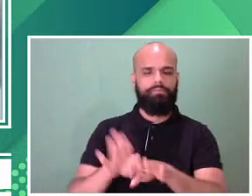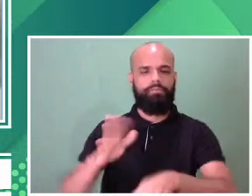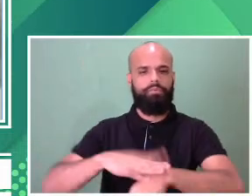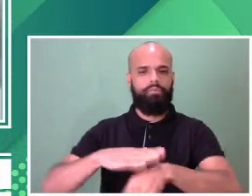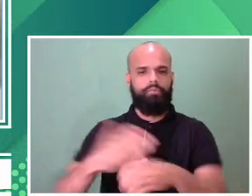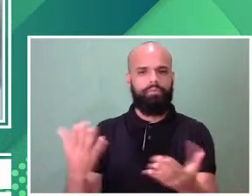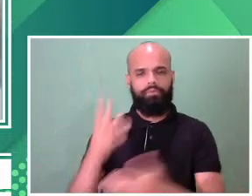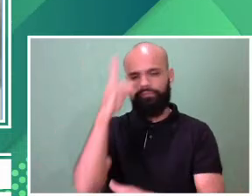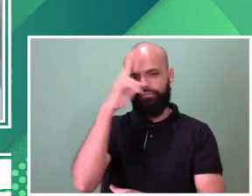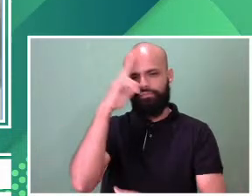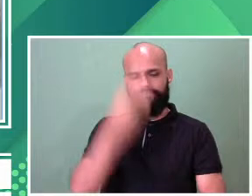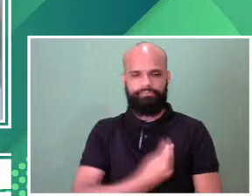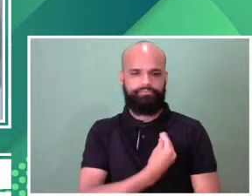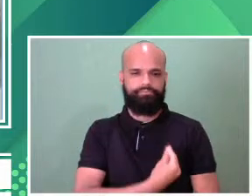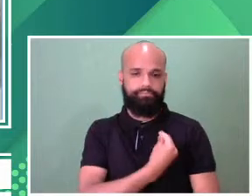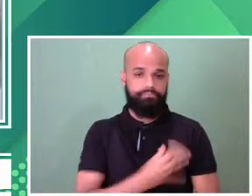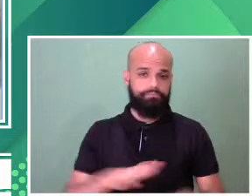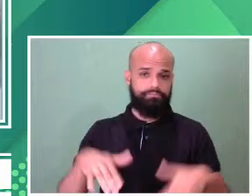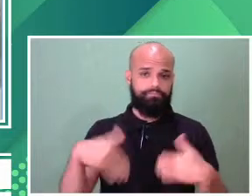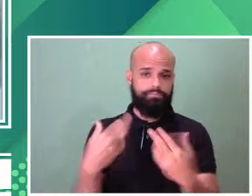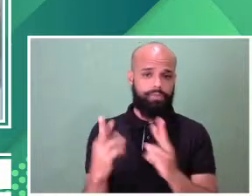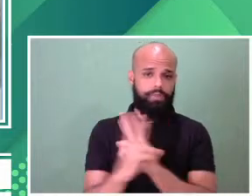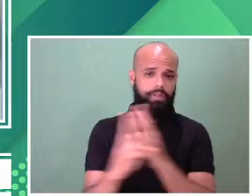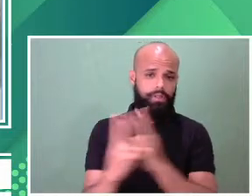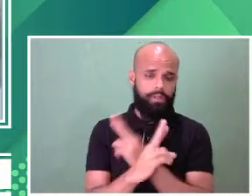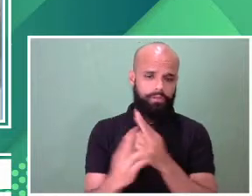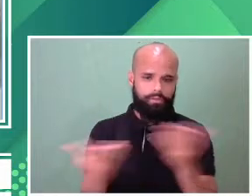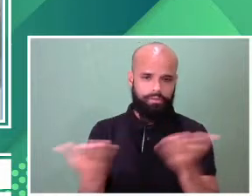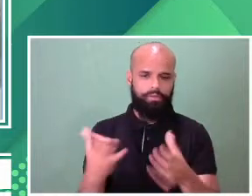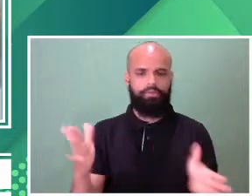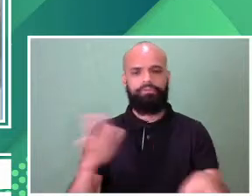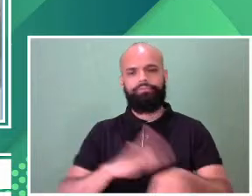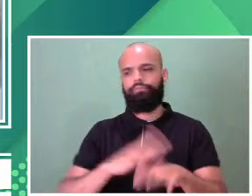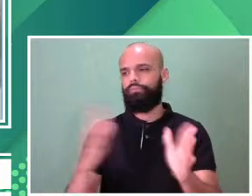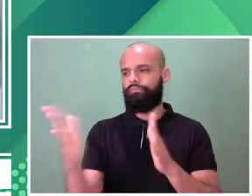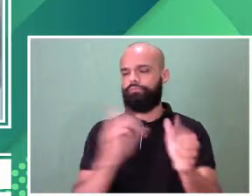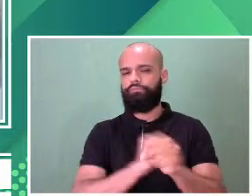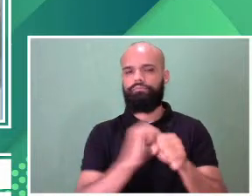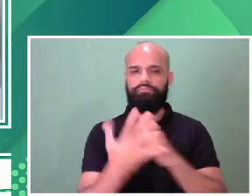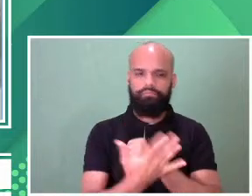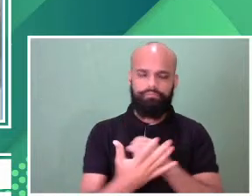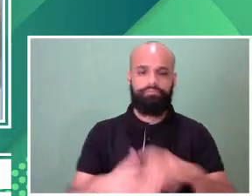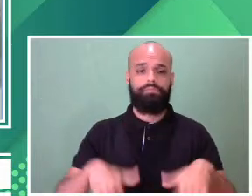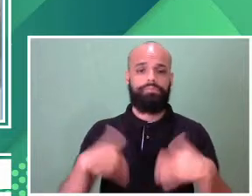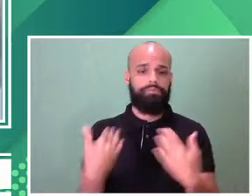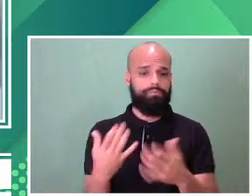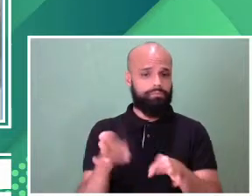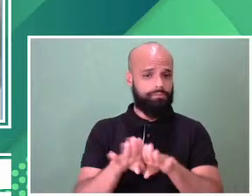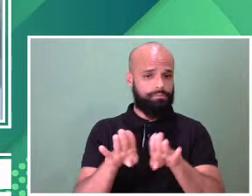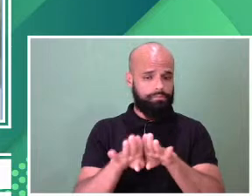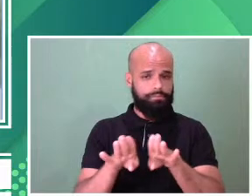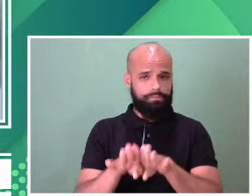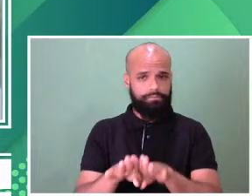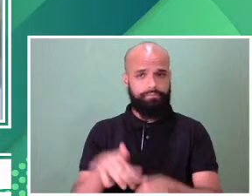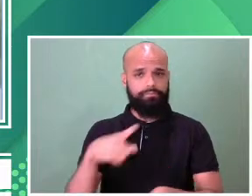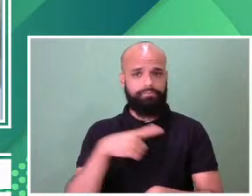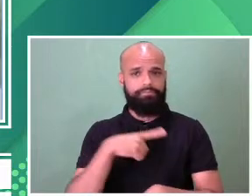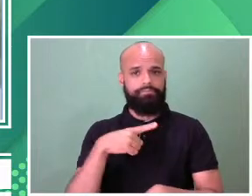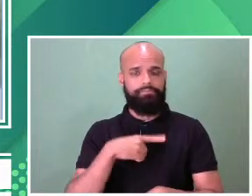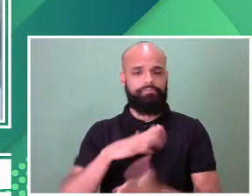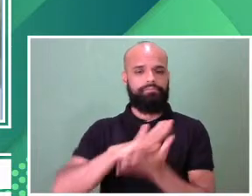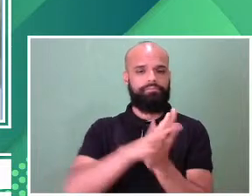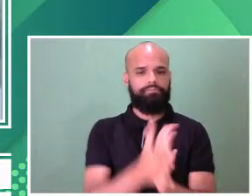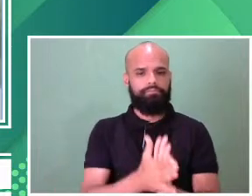histórico vivenciado, relacionado à situação pandêmica da Covid-19, considerando a opressão sofrida